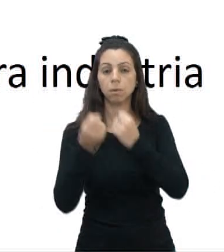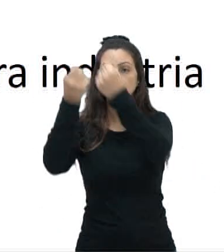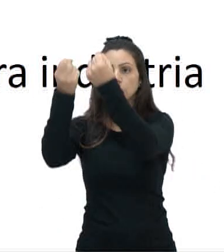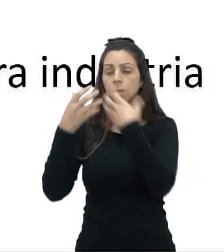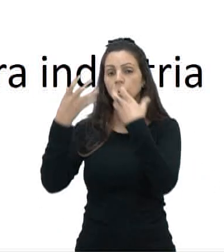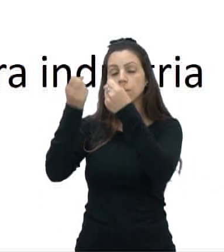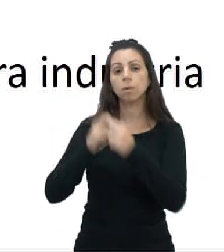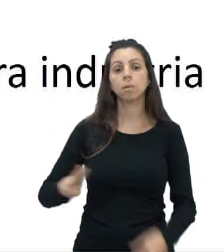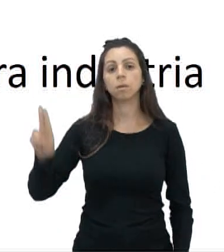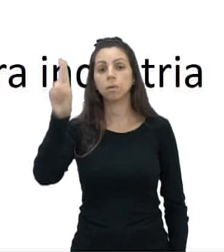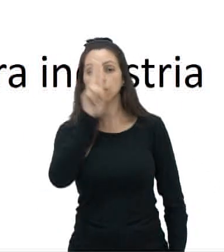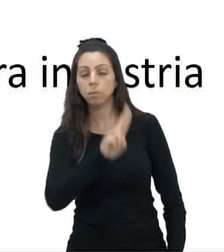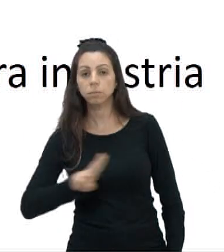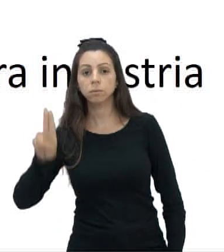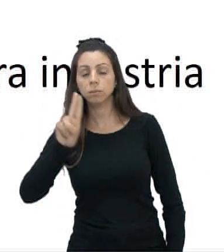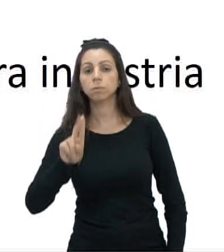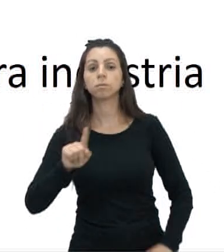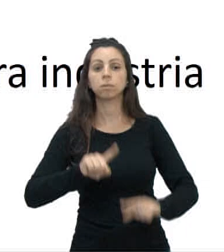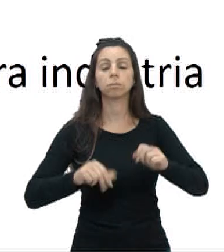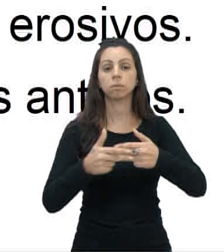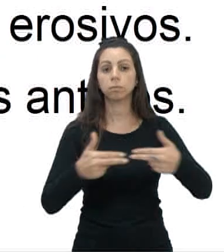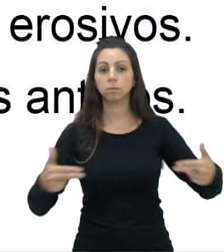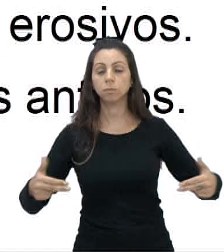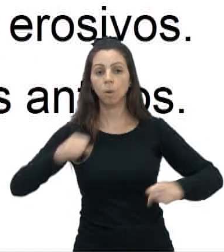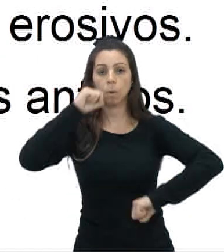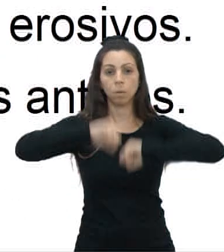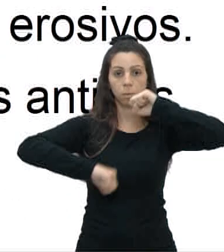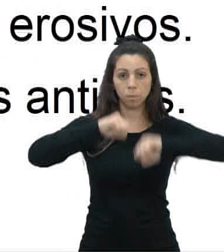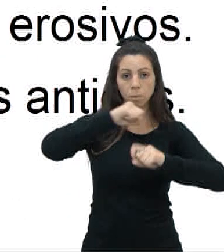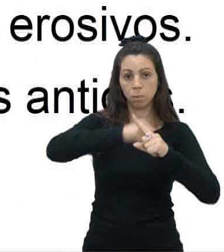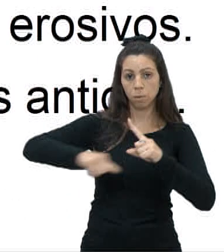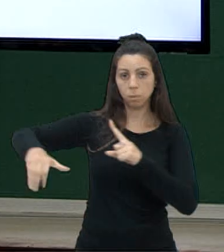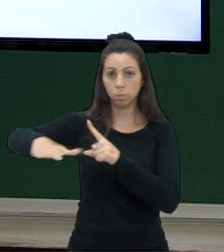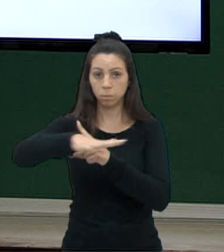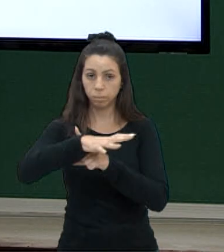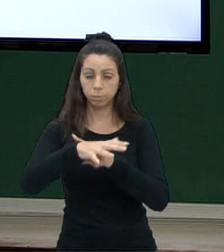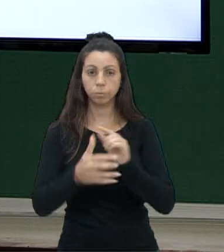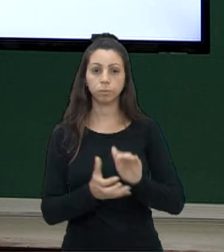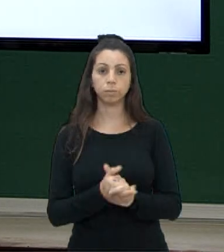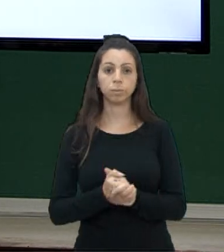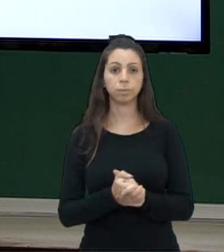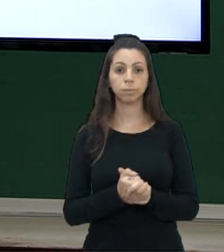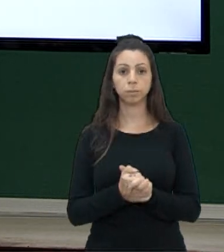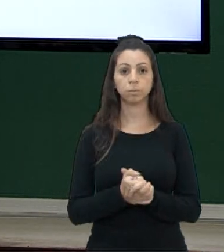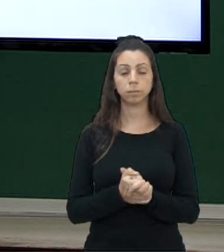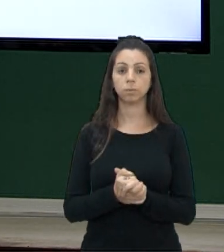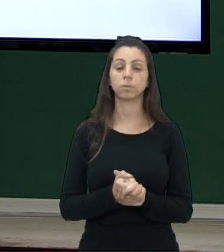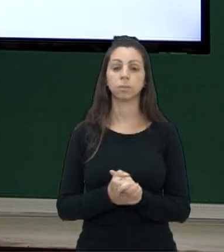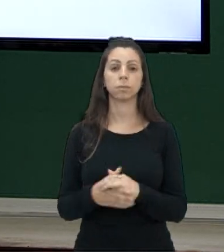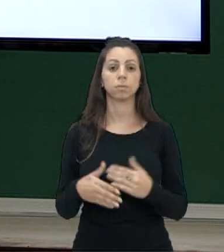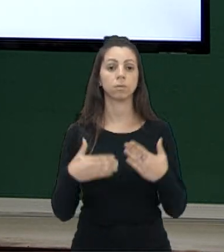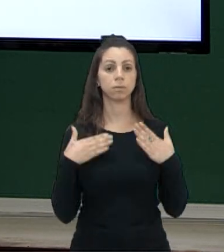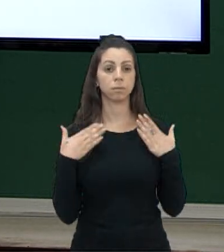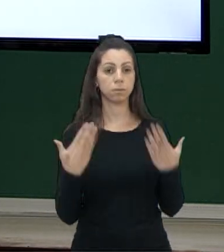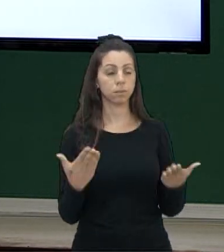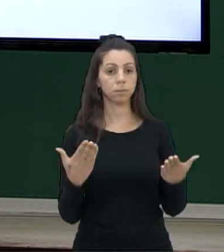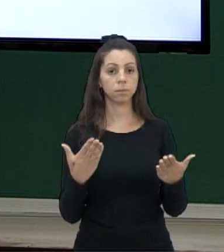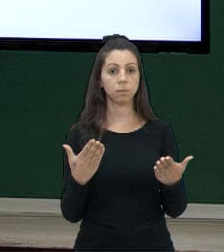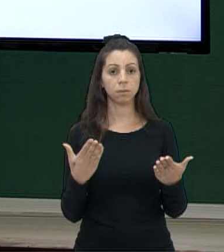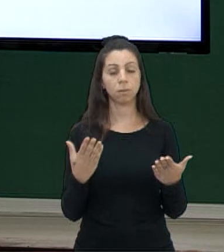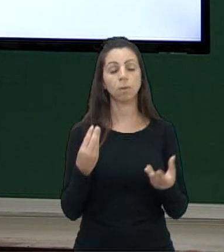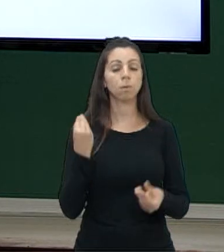a utilização desses recursos para a indústria e a sociedade. Então nós vamos tratar um pouco sobre